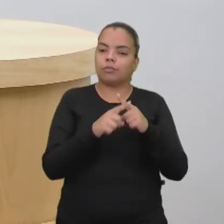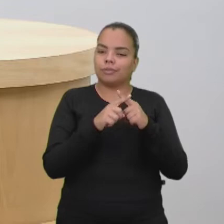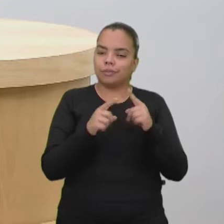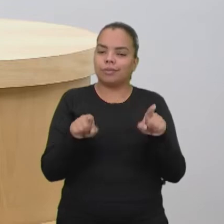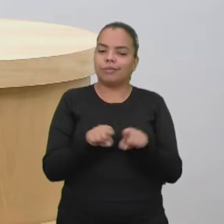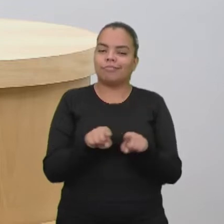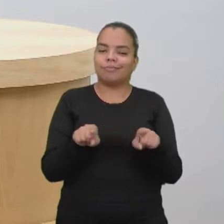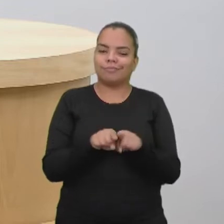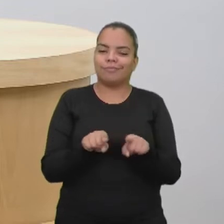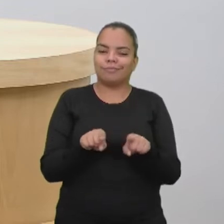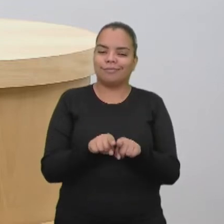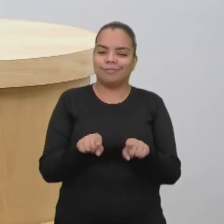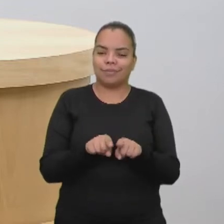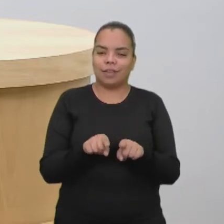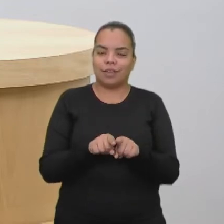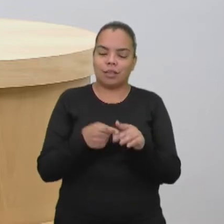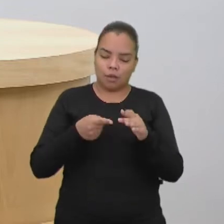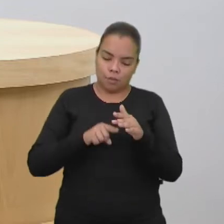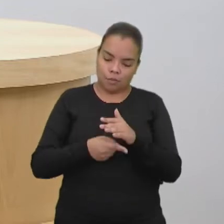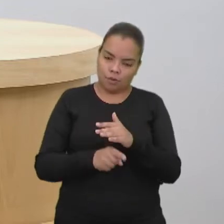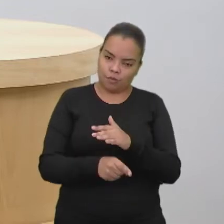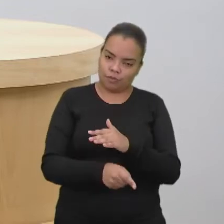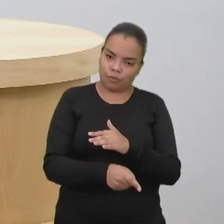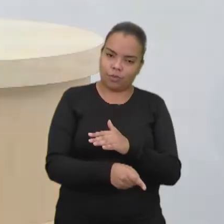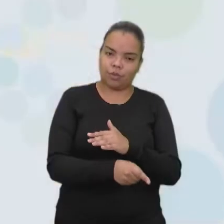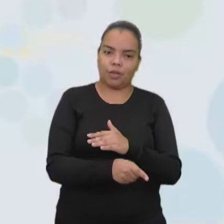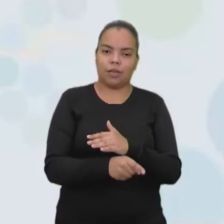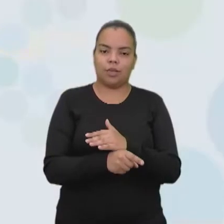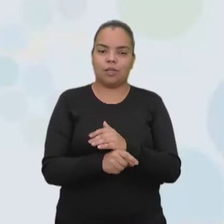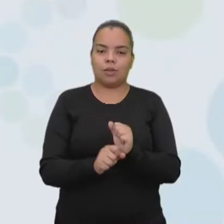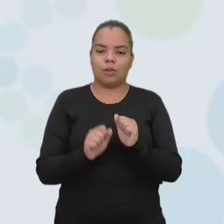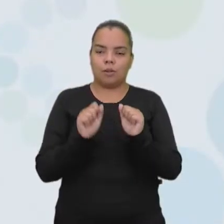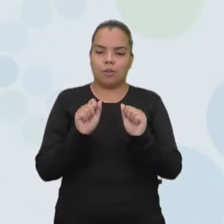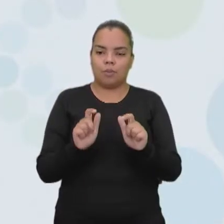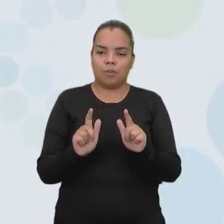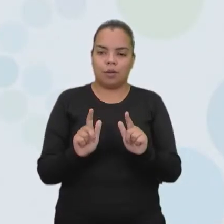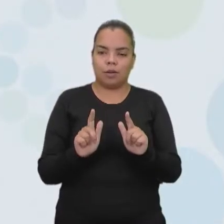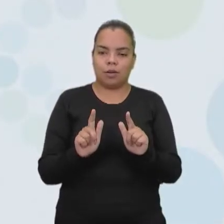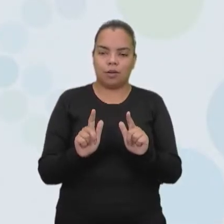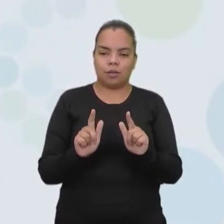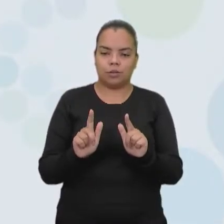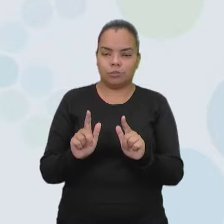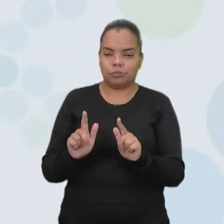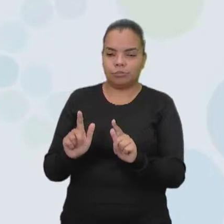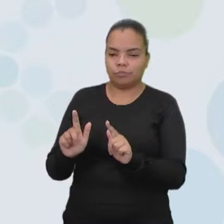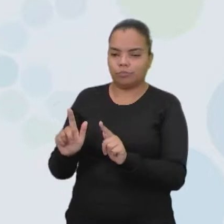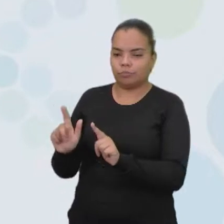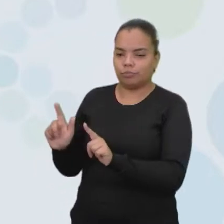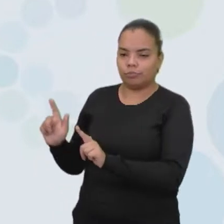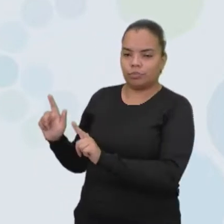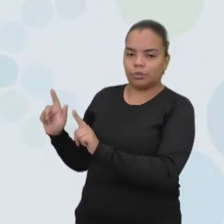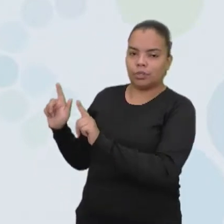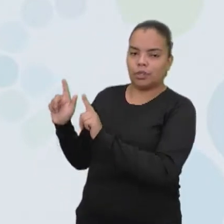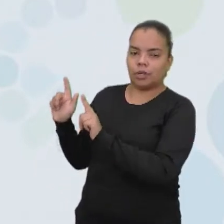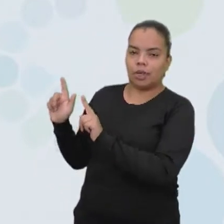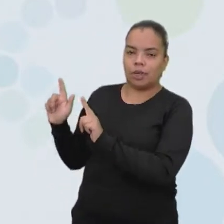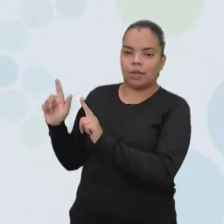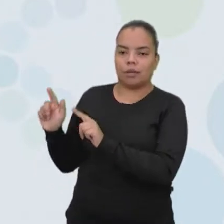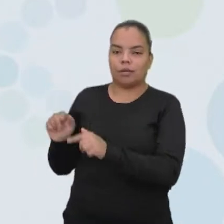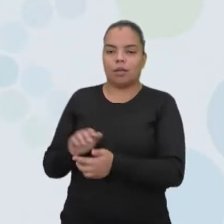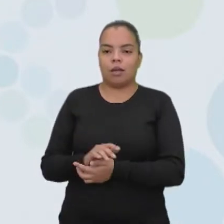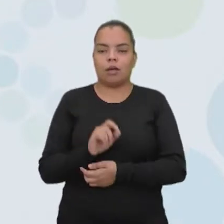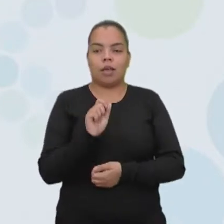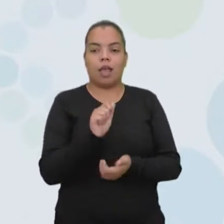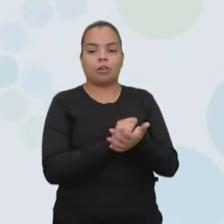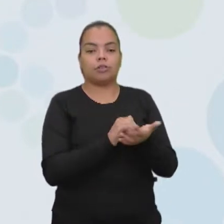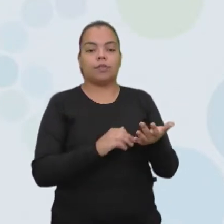atividade deste aprofundamento. Pode colocar aí na tela, por gentileza, aí tá aí, ó. Indicadores demográficos,